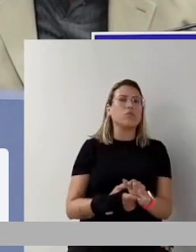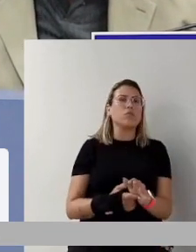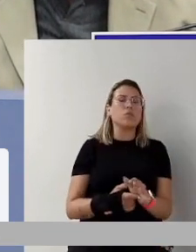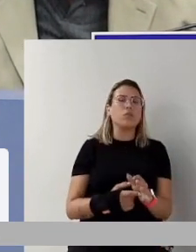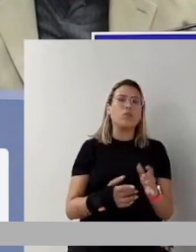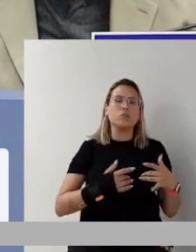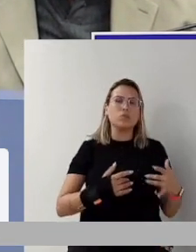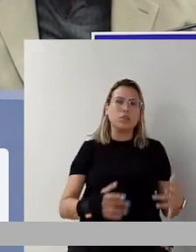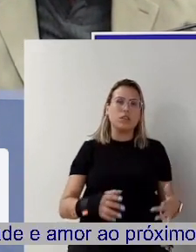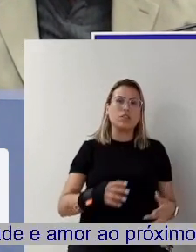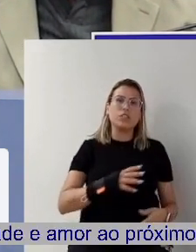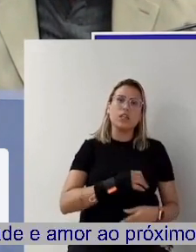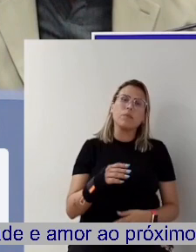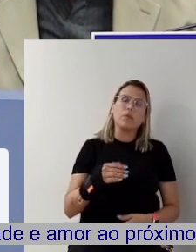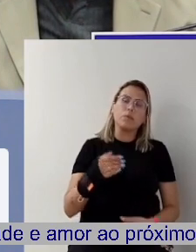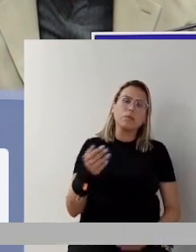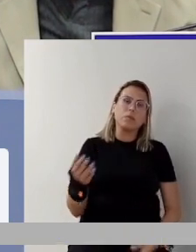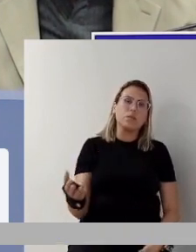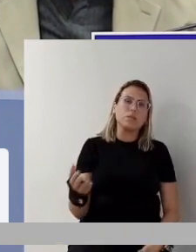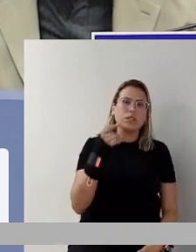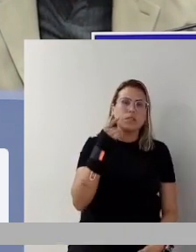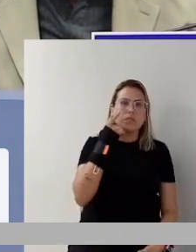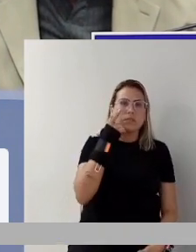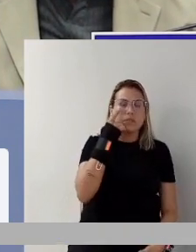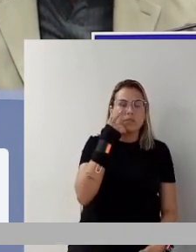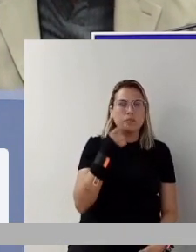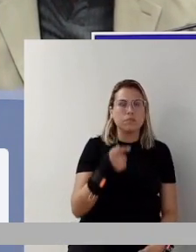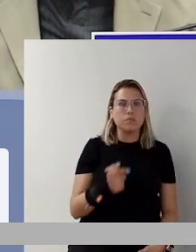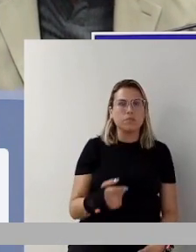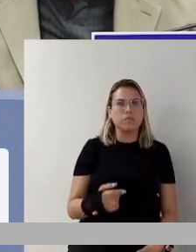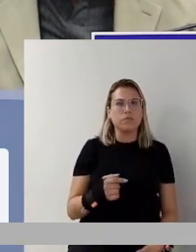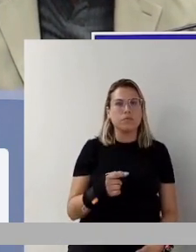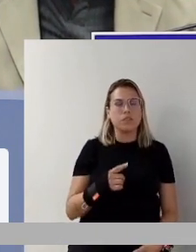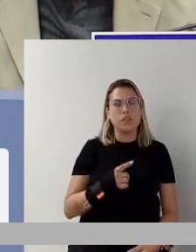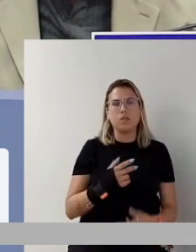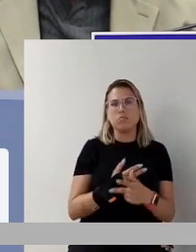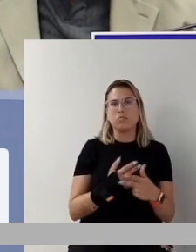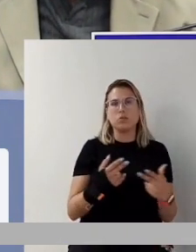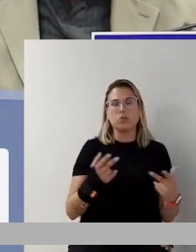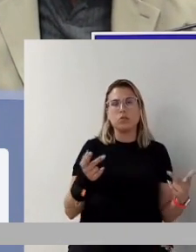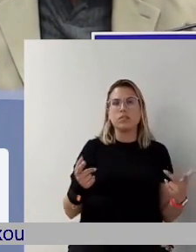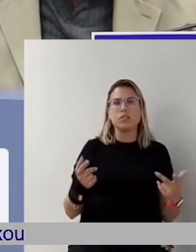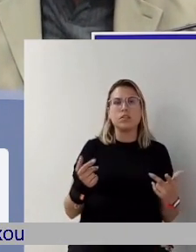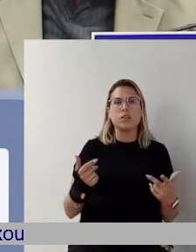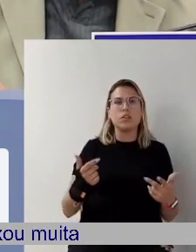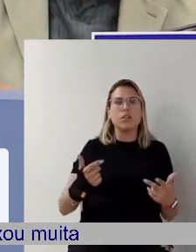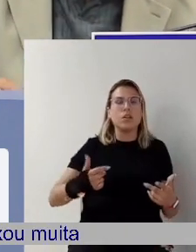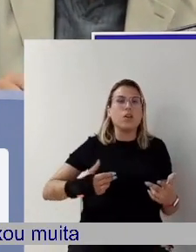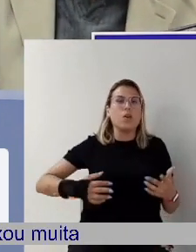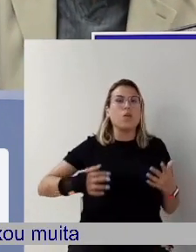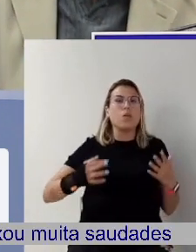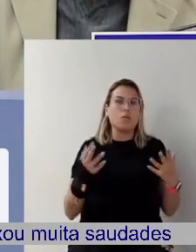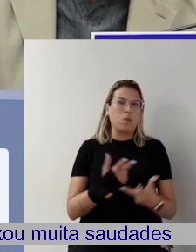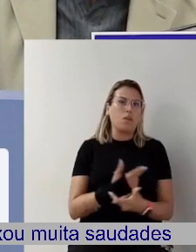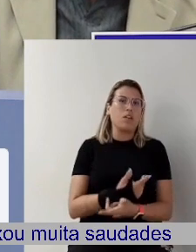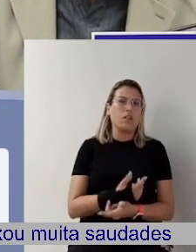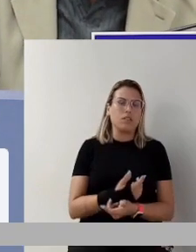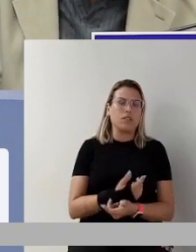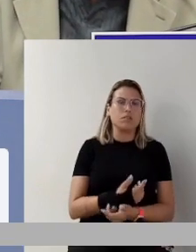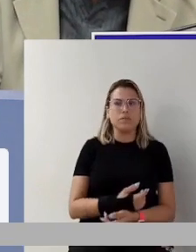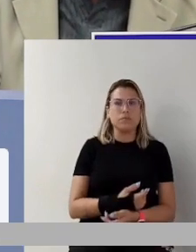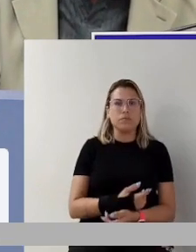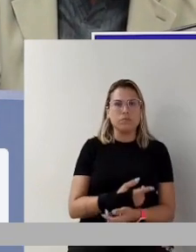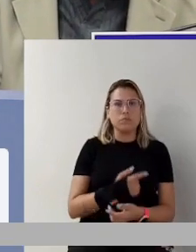amor ao próximo por essas e muitas outras qualidades deixou muitas saudades em